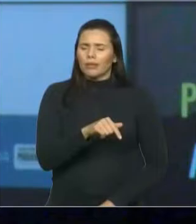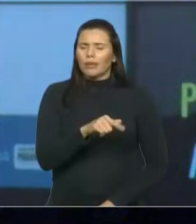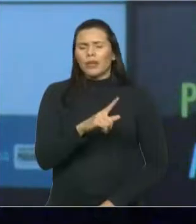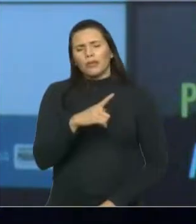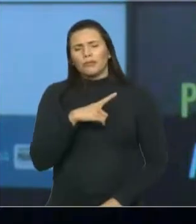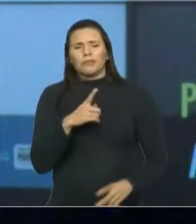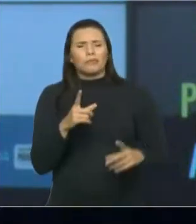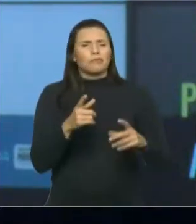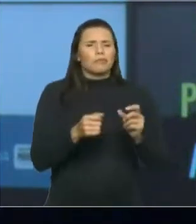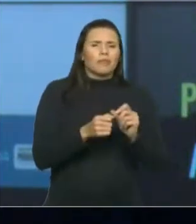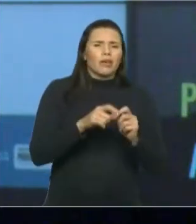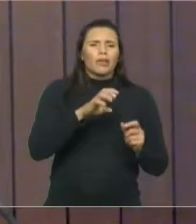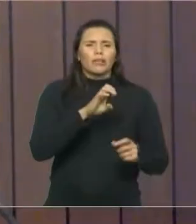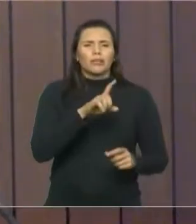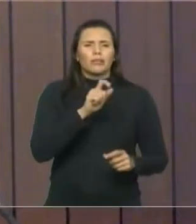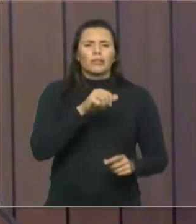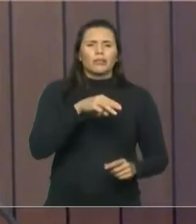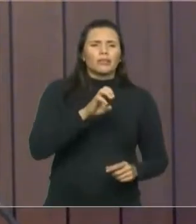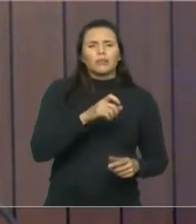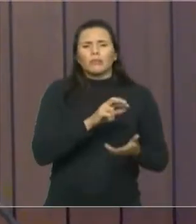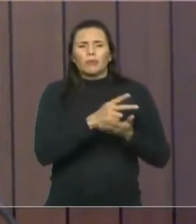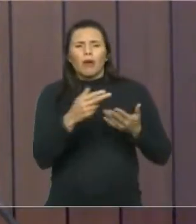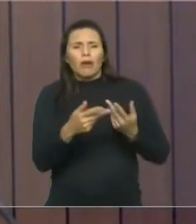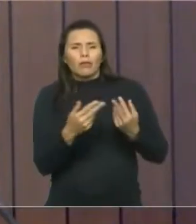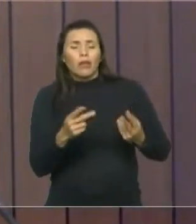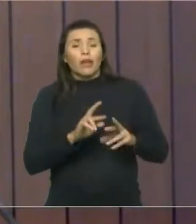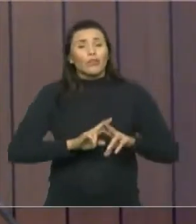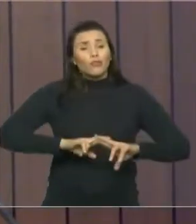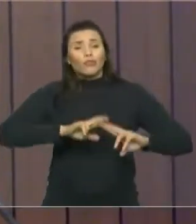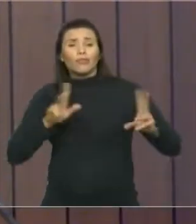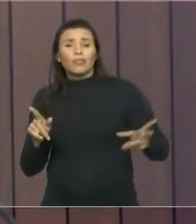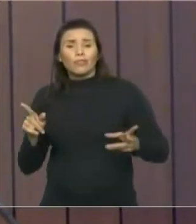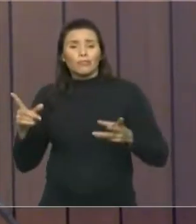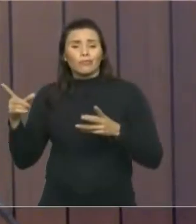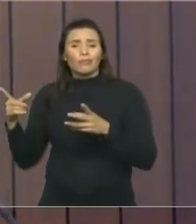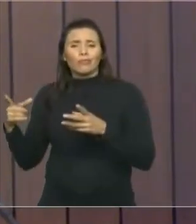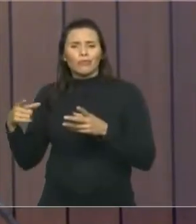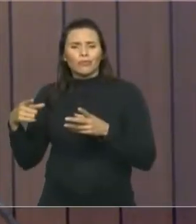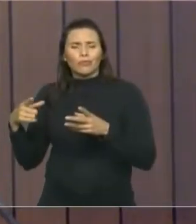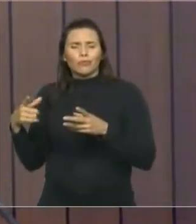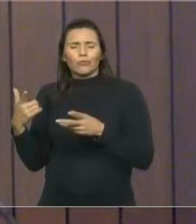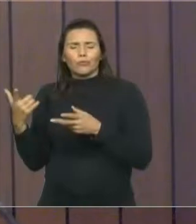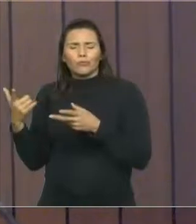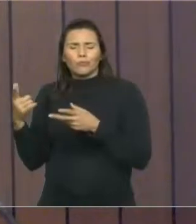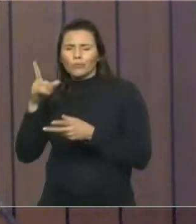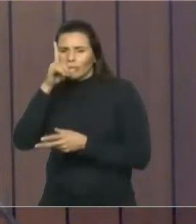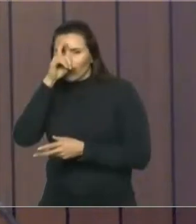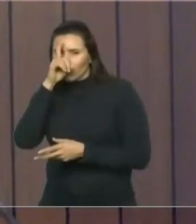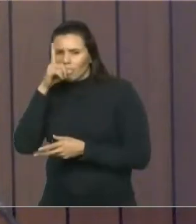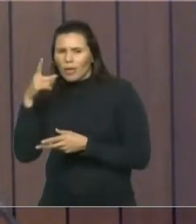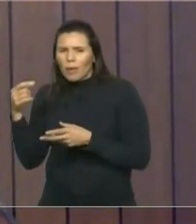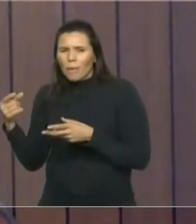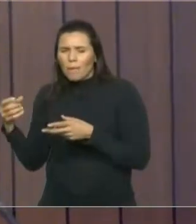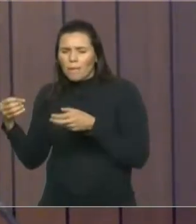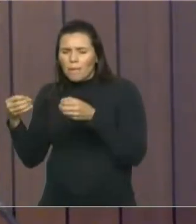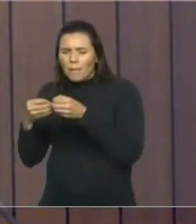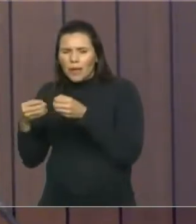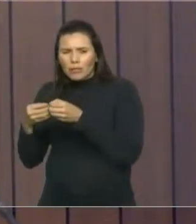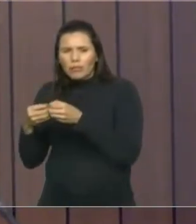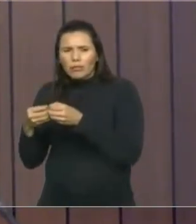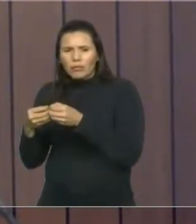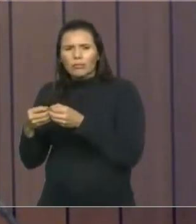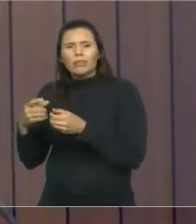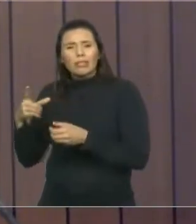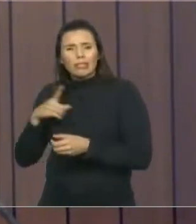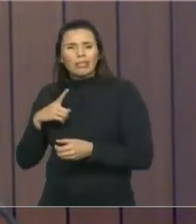muitos modelos de serviços funcionando um ao lado do outro. Se a gente colocar nesse mapa mais os hospitais municipais, aí a